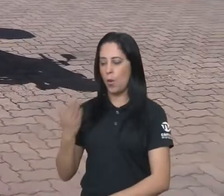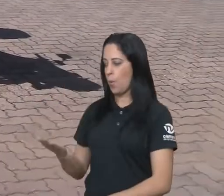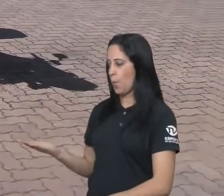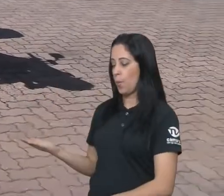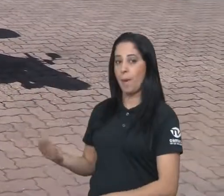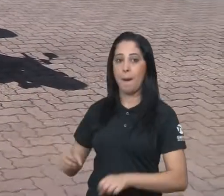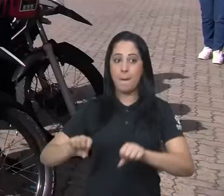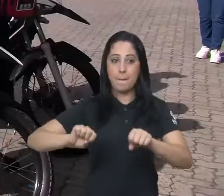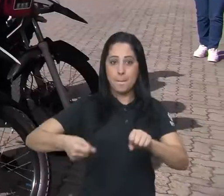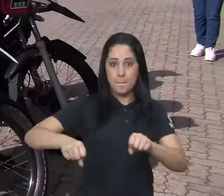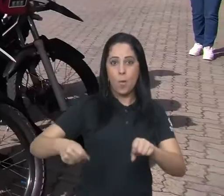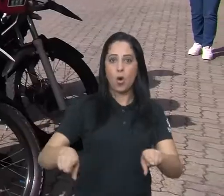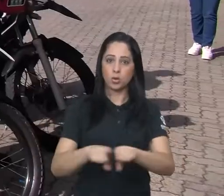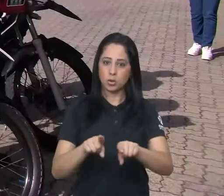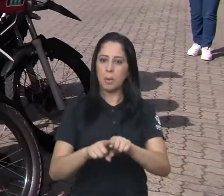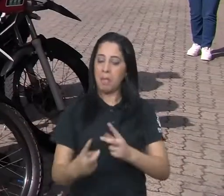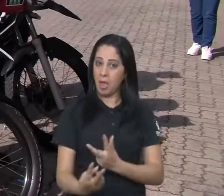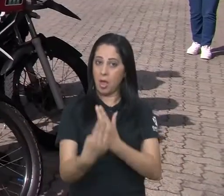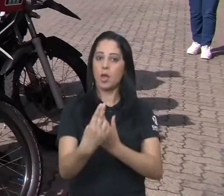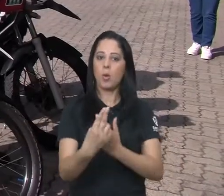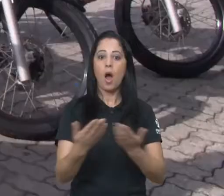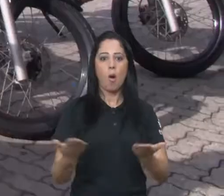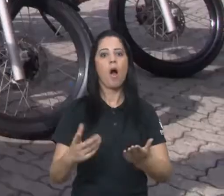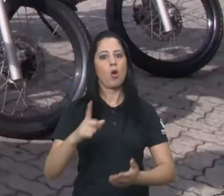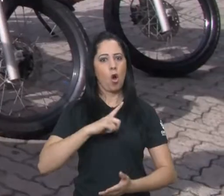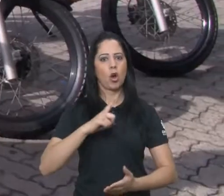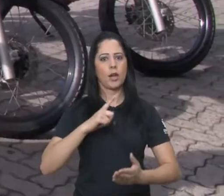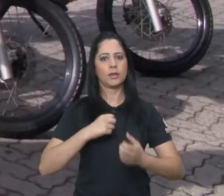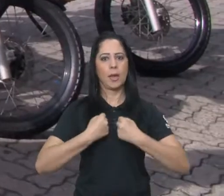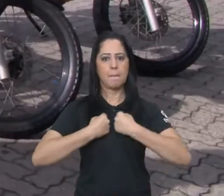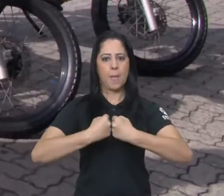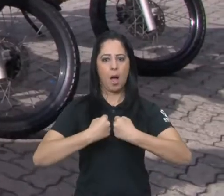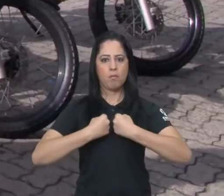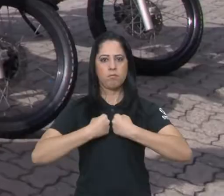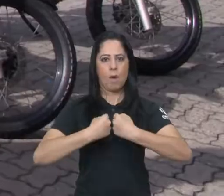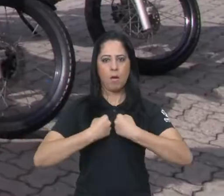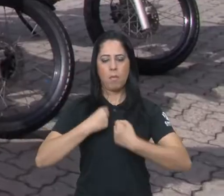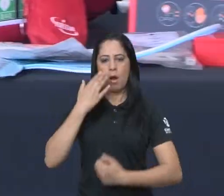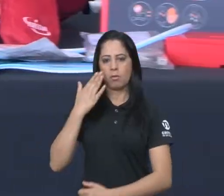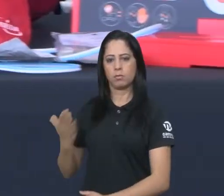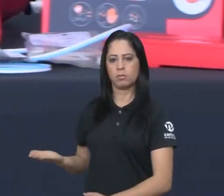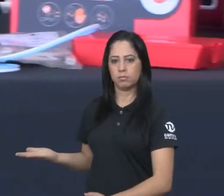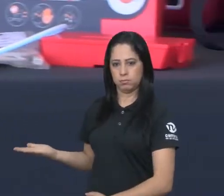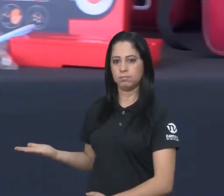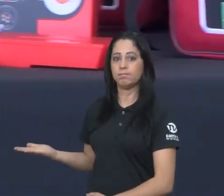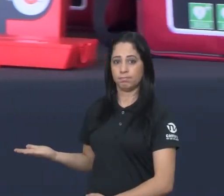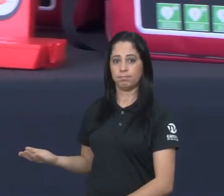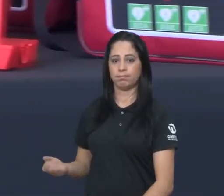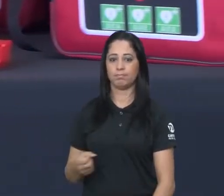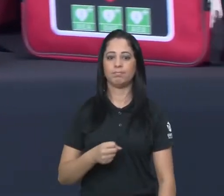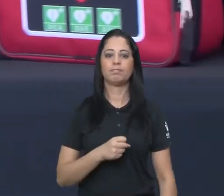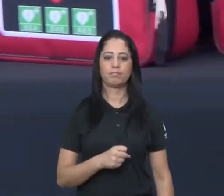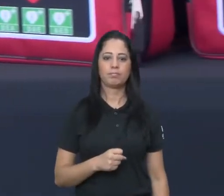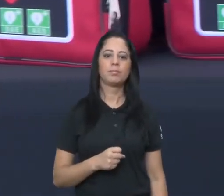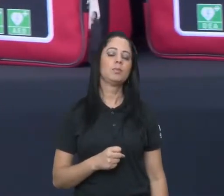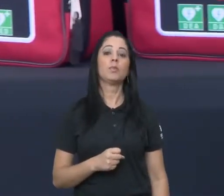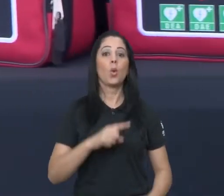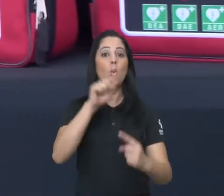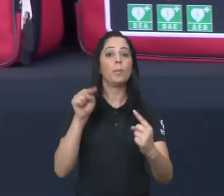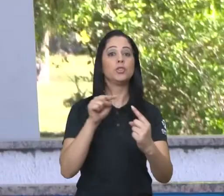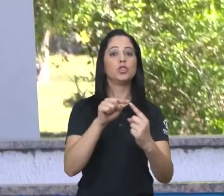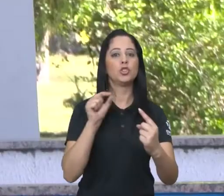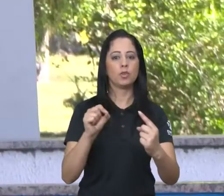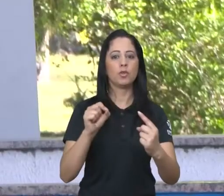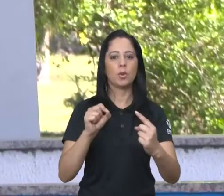Civil Municipal, incluindo as motocicletas, estarão equipadas com um DEA, o desfibrilador externo